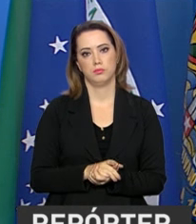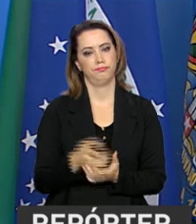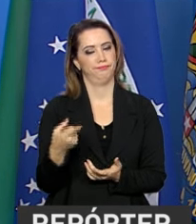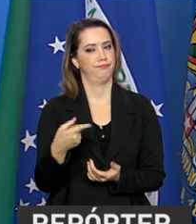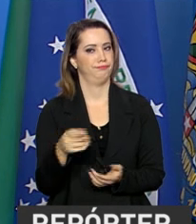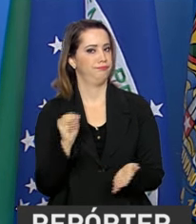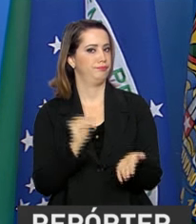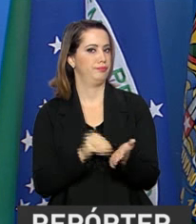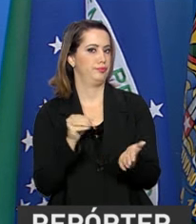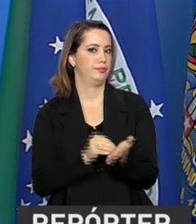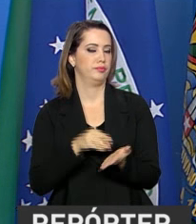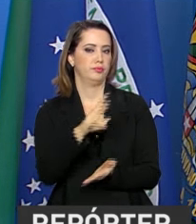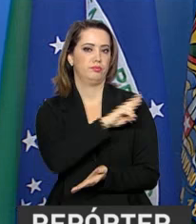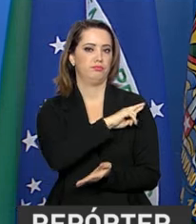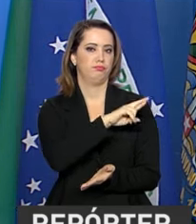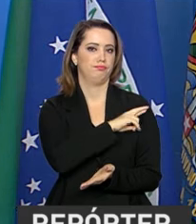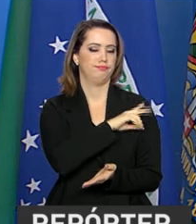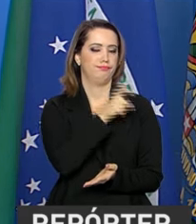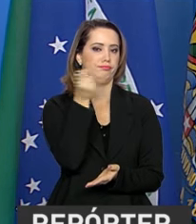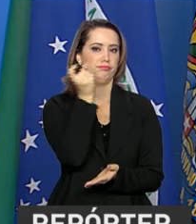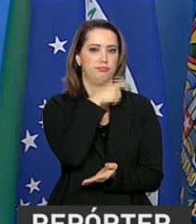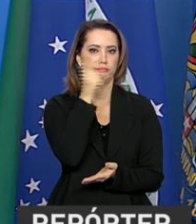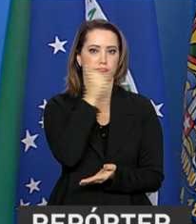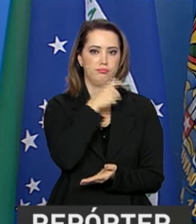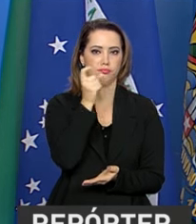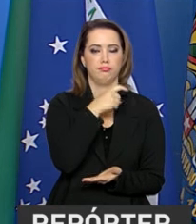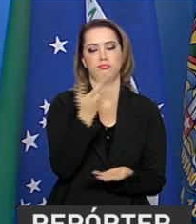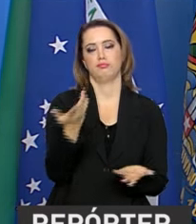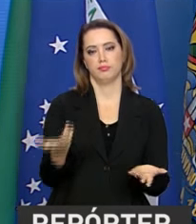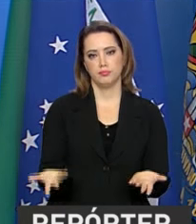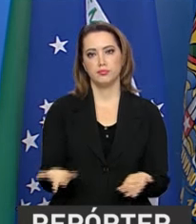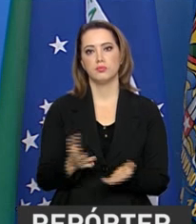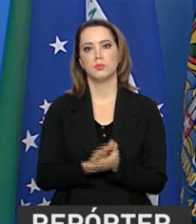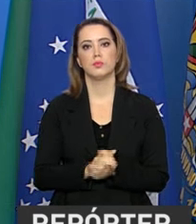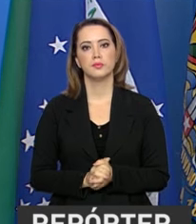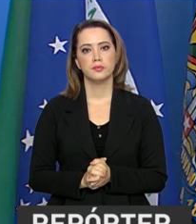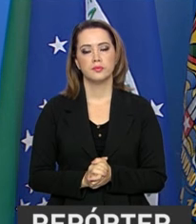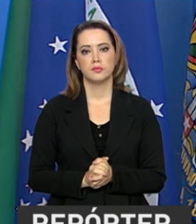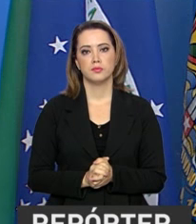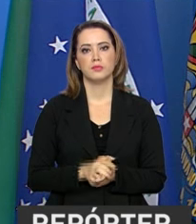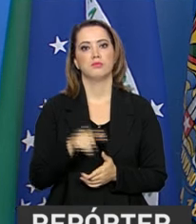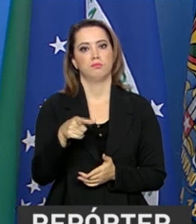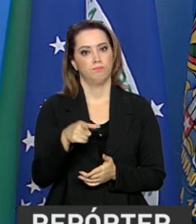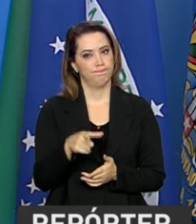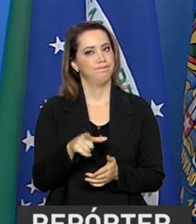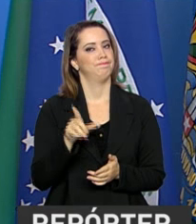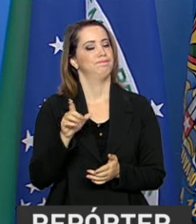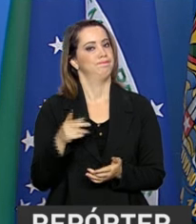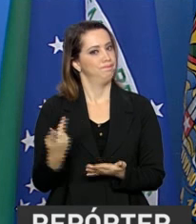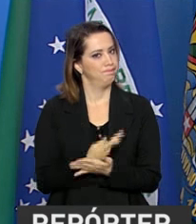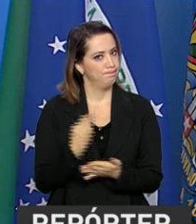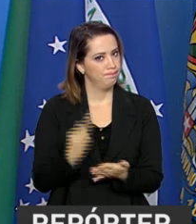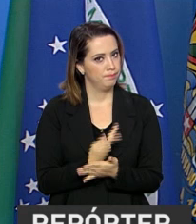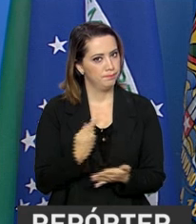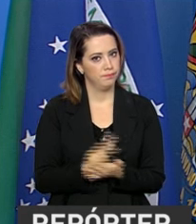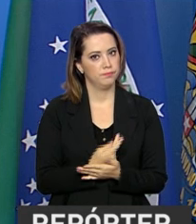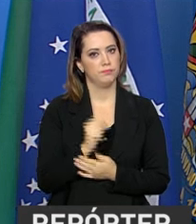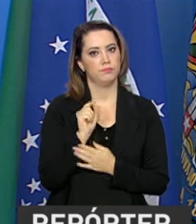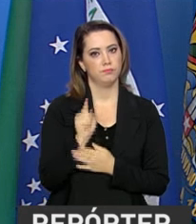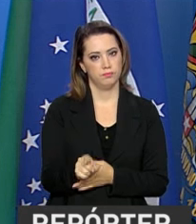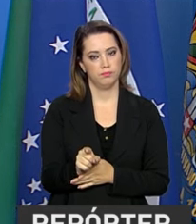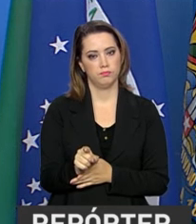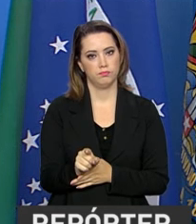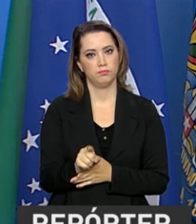irresponsável, leviana, mentirosa e criminosa do